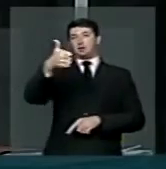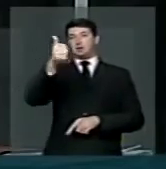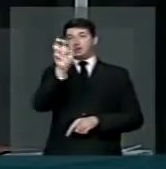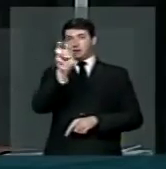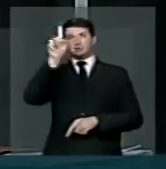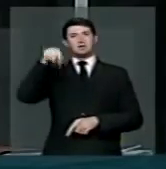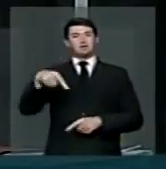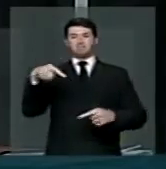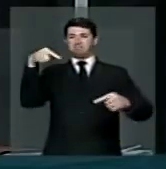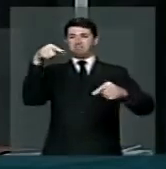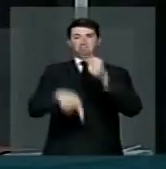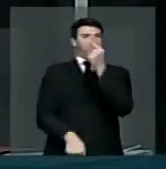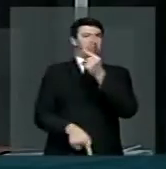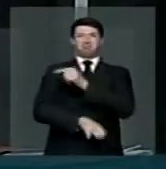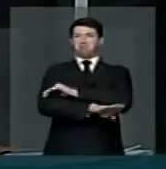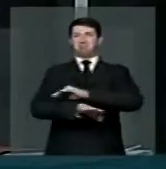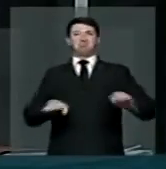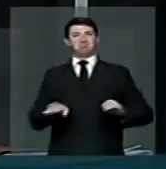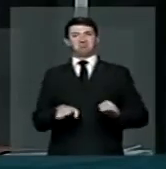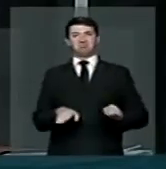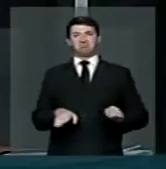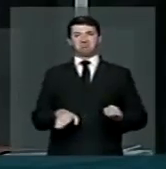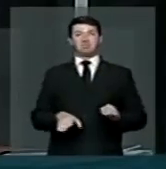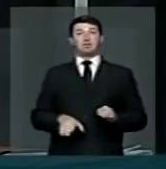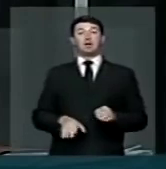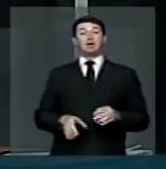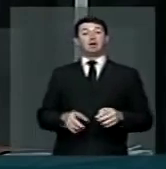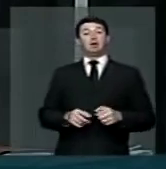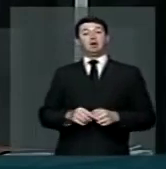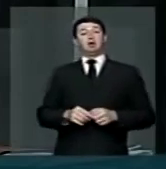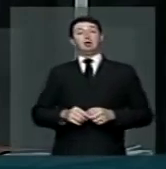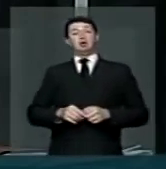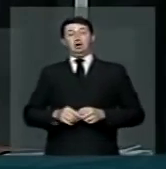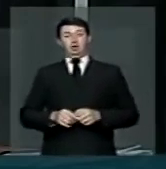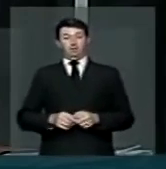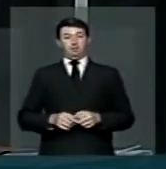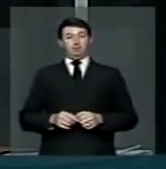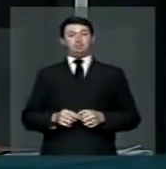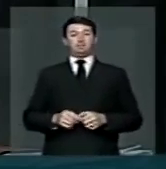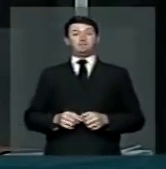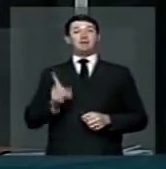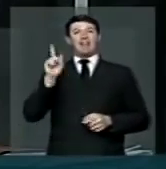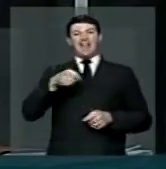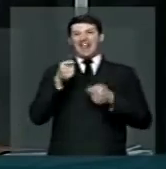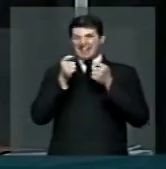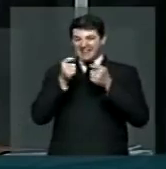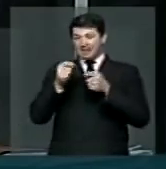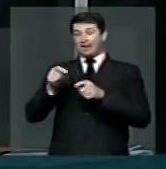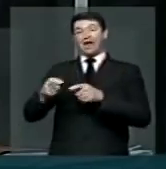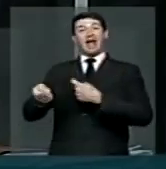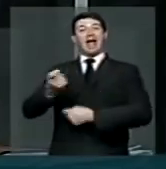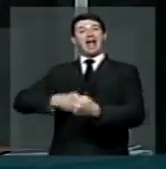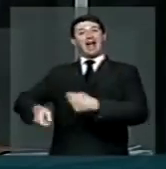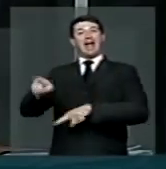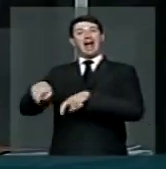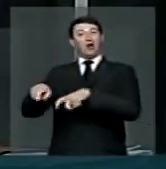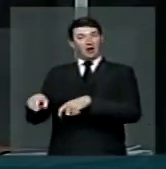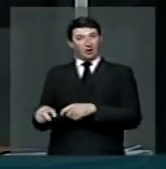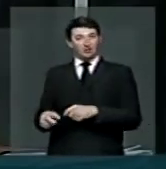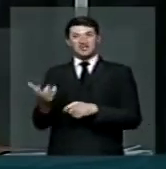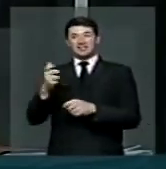é inconstitucional. É tão somente a tentativa do agronegócio de